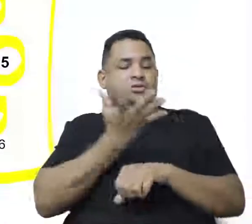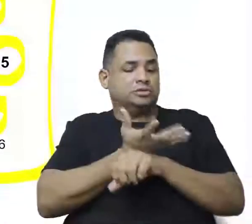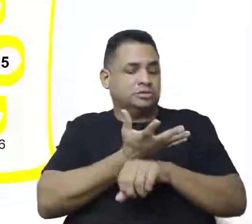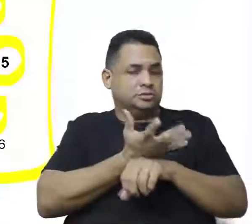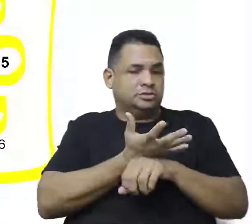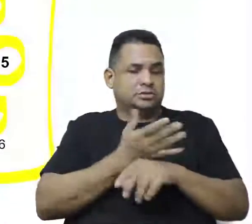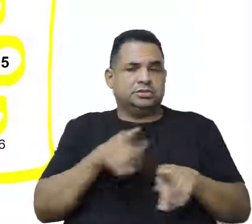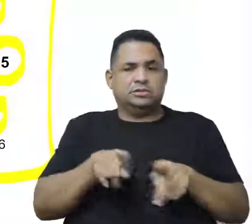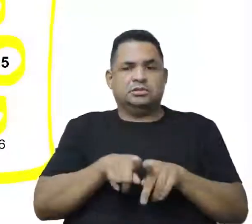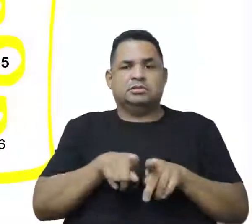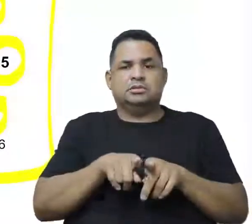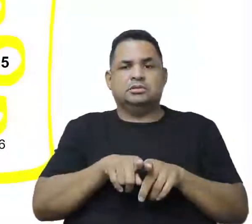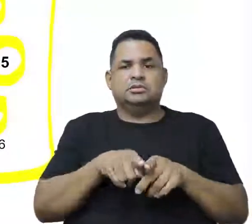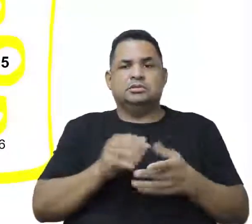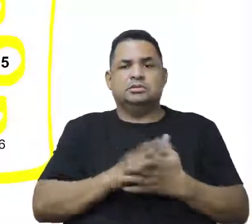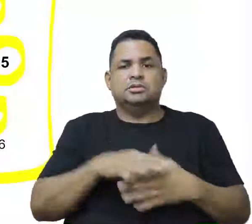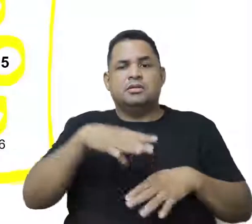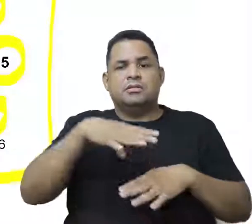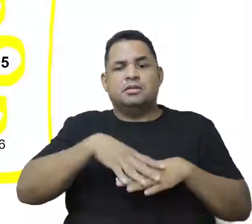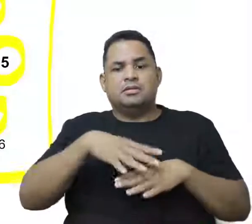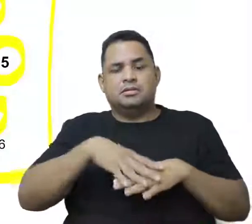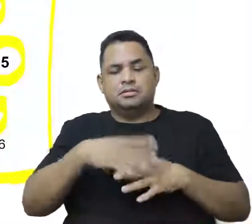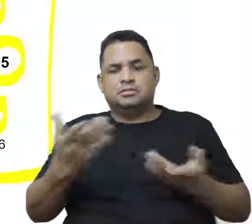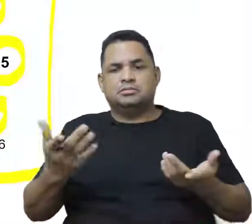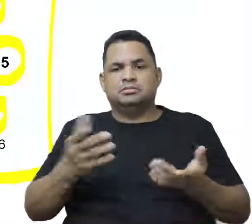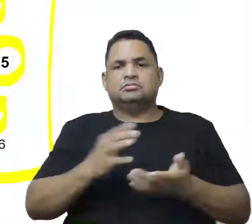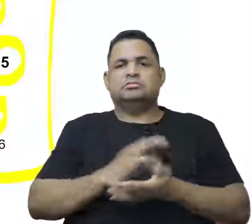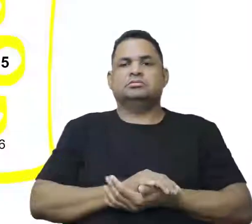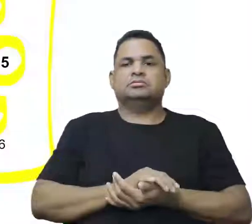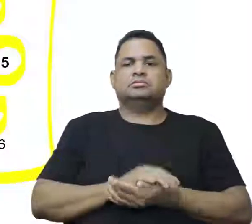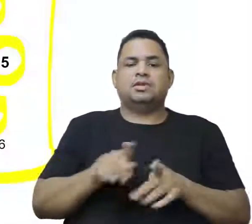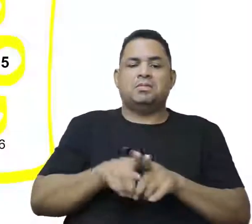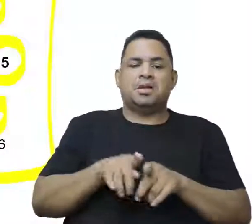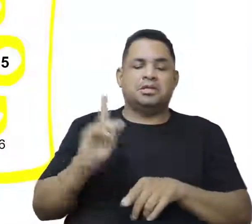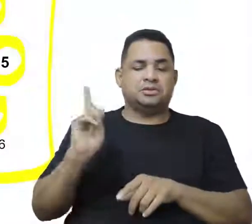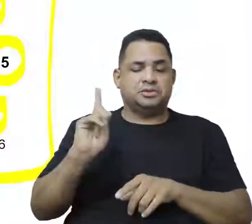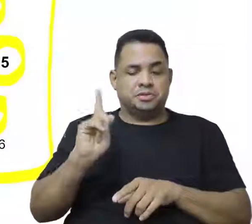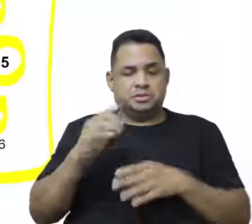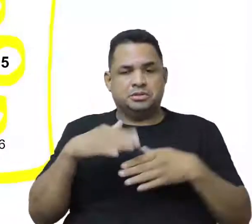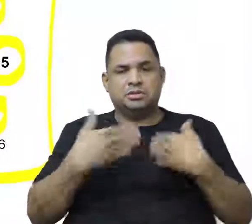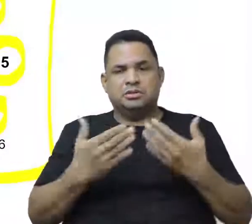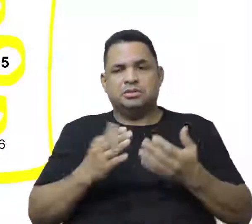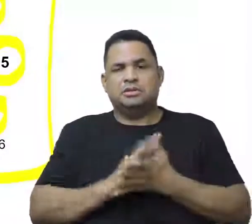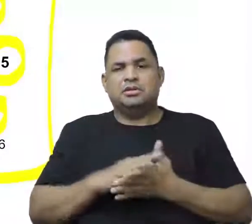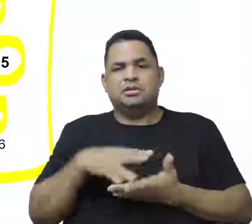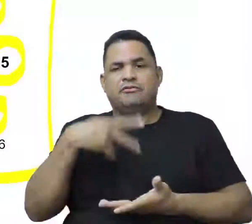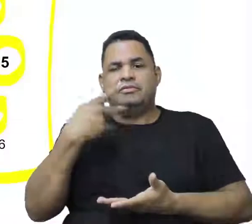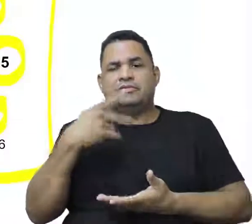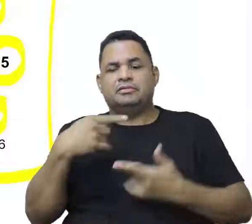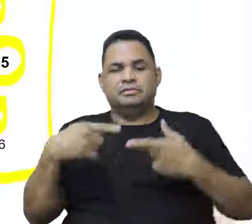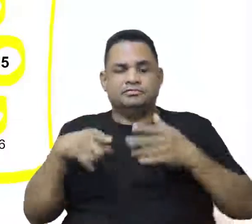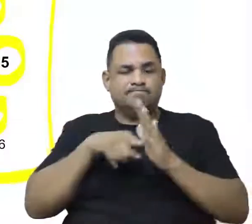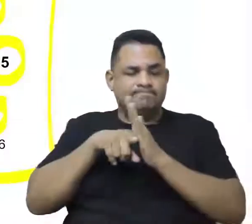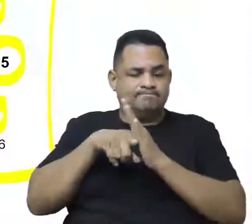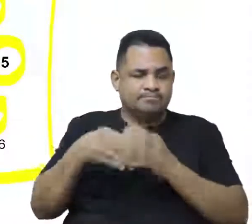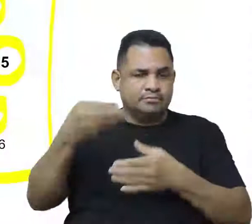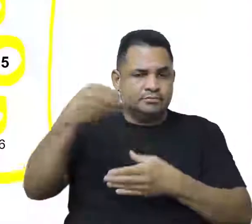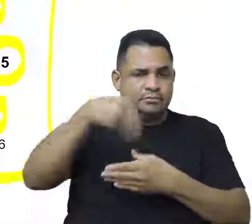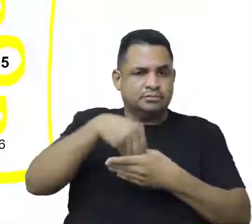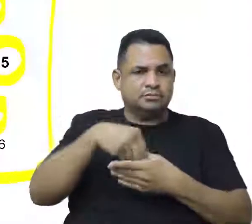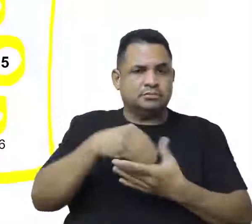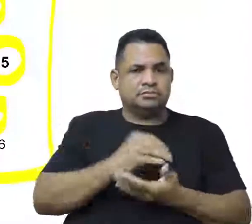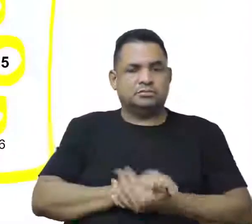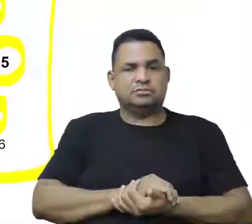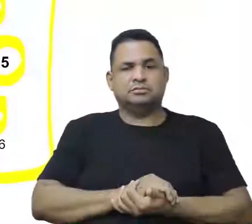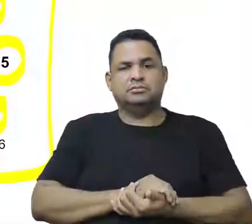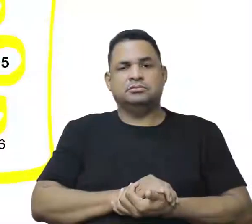né, prof? Pode estar associada à matemática, pode estar relacionada à geografia, né? Fazendo uma análise, Exato. aí está inserida, Só que aí, né?